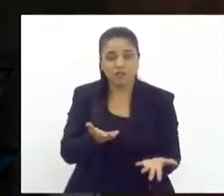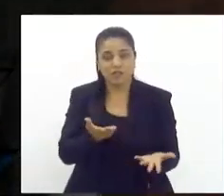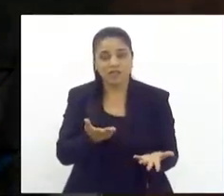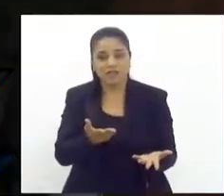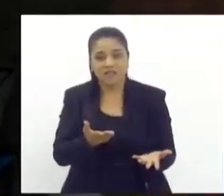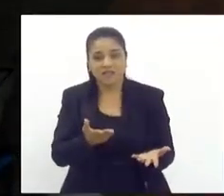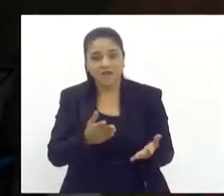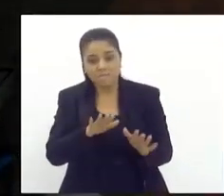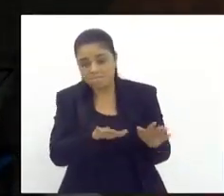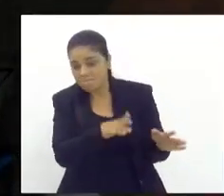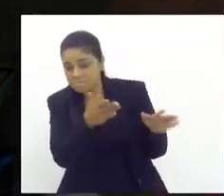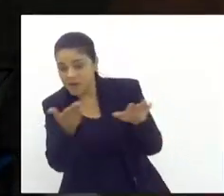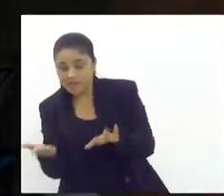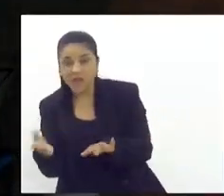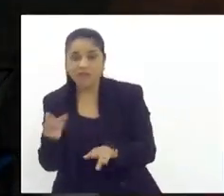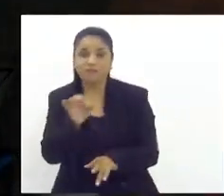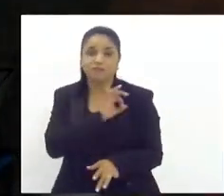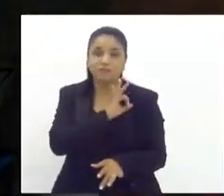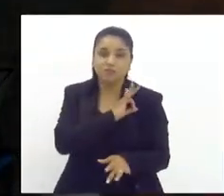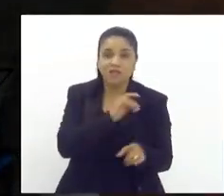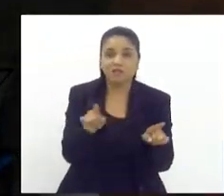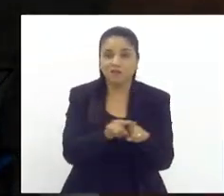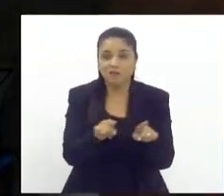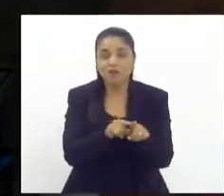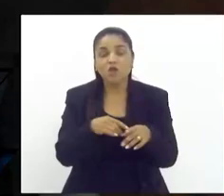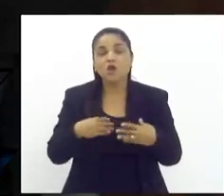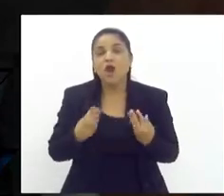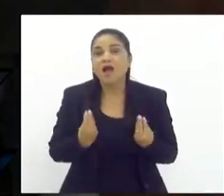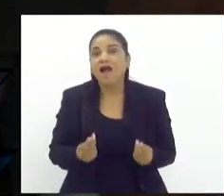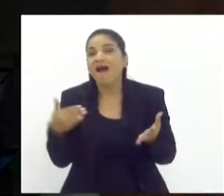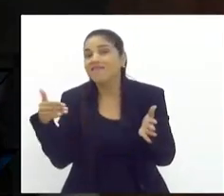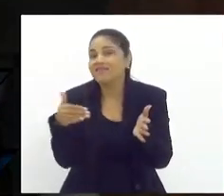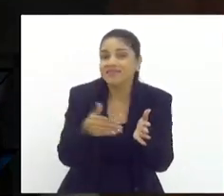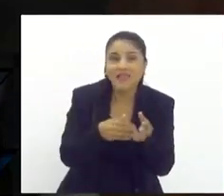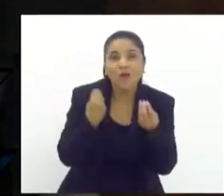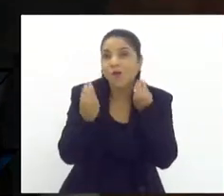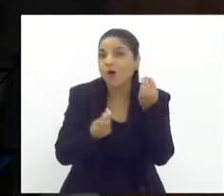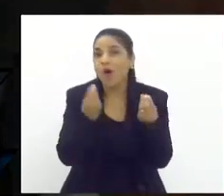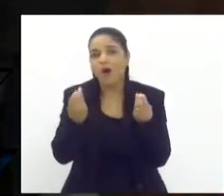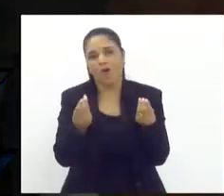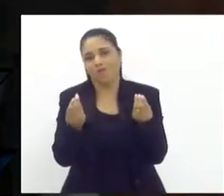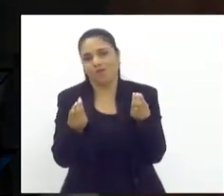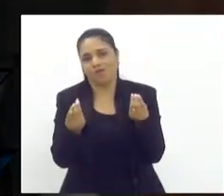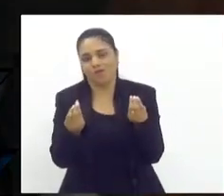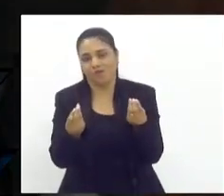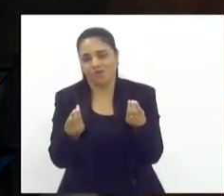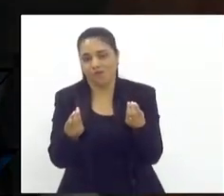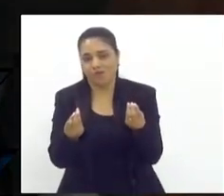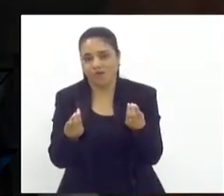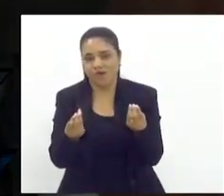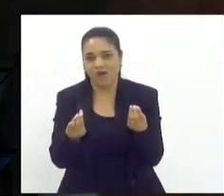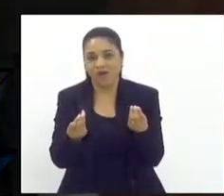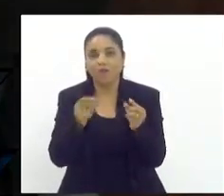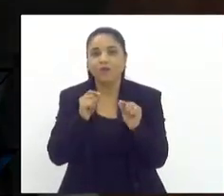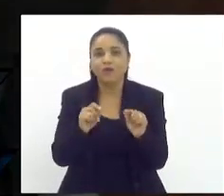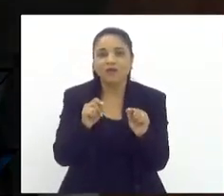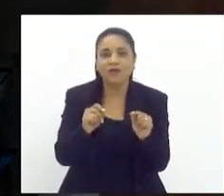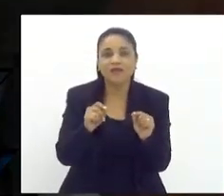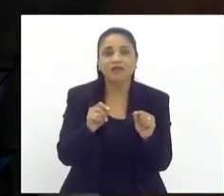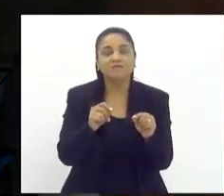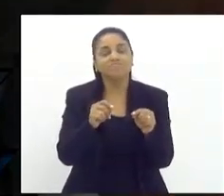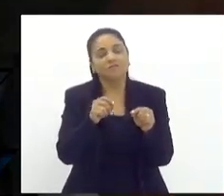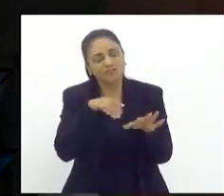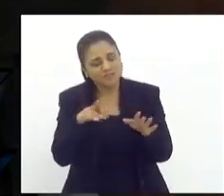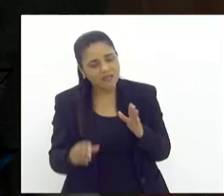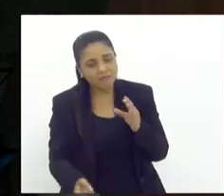pois agentes de Segurança Pública até quando nós não vamos encarar de frente aquilo que inclusive é a produção de matéria Legislativa